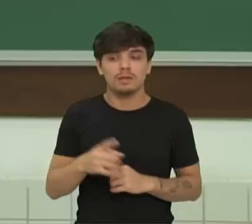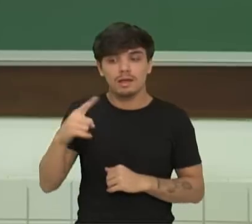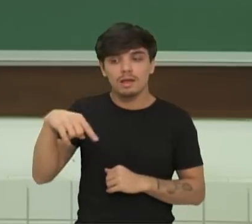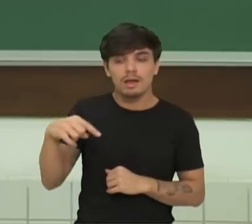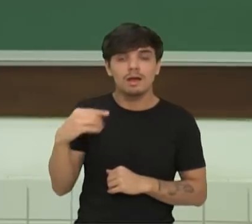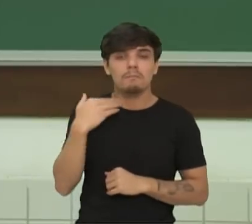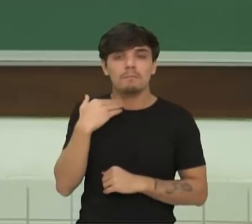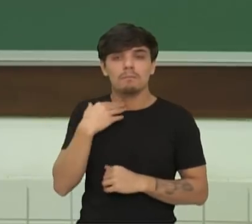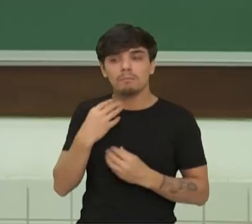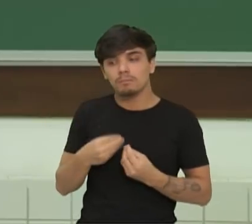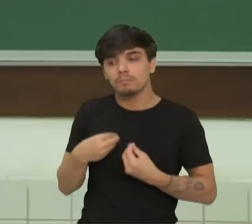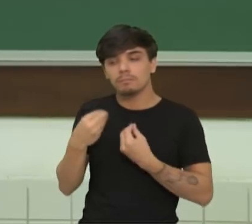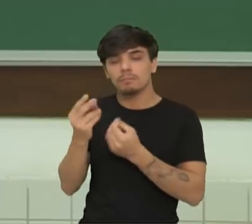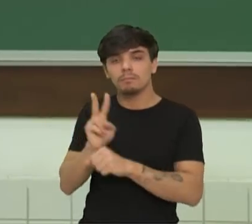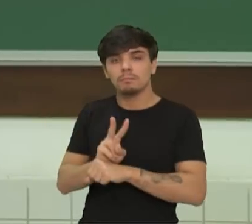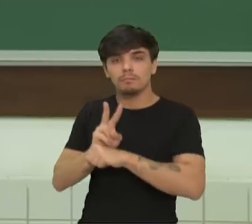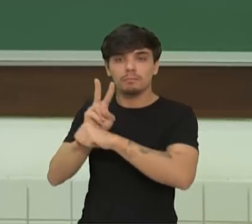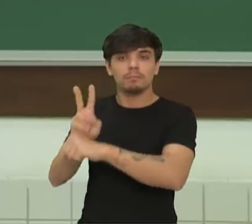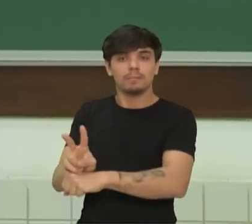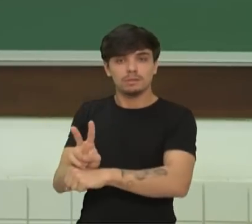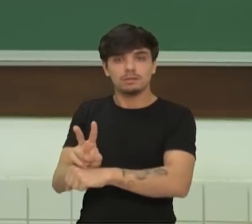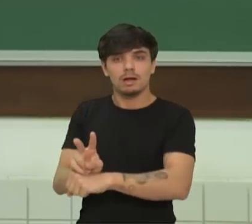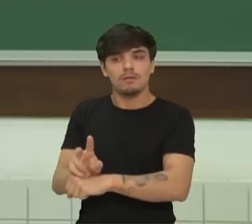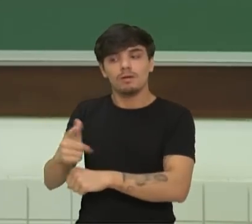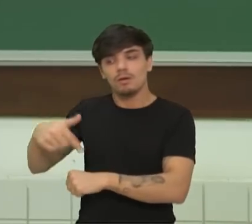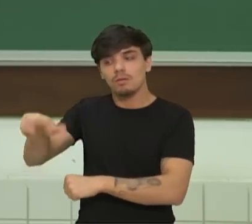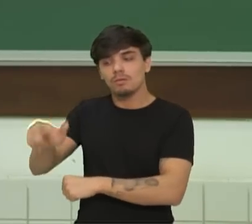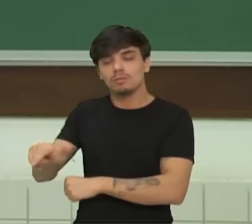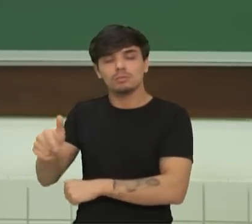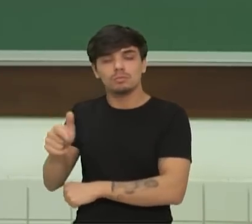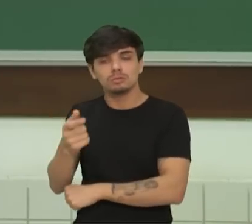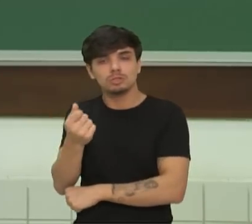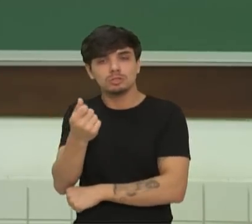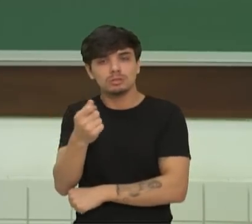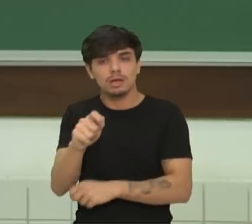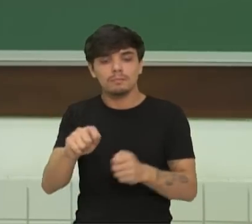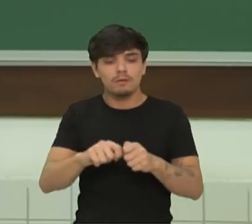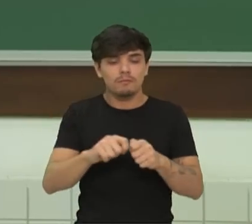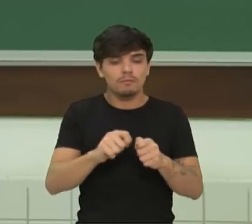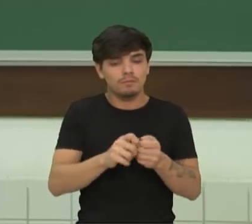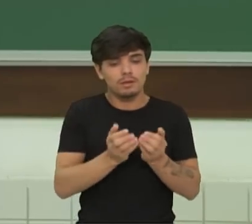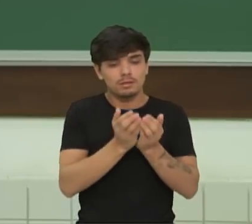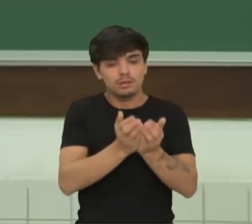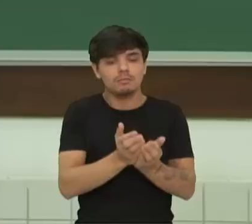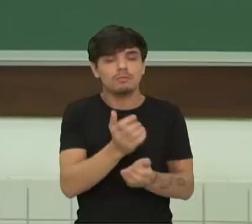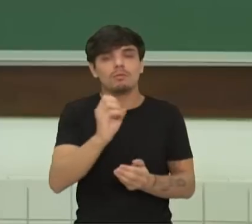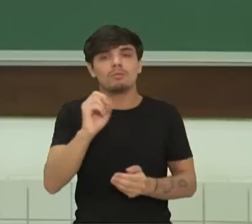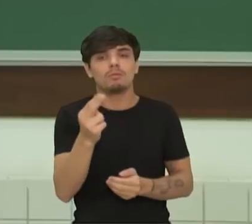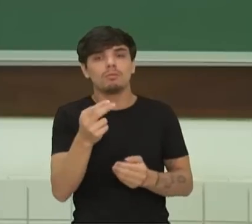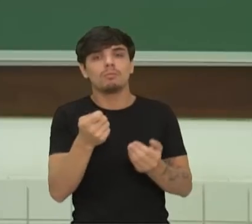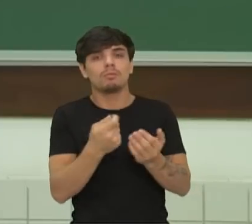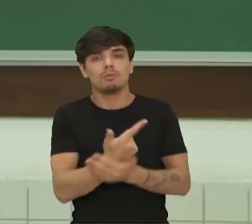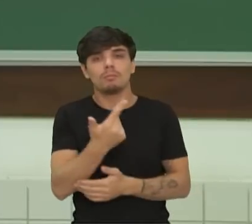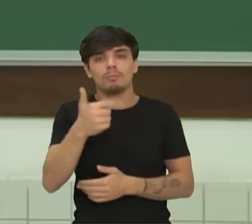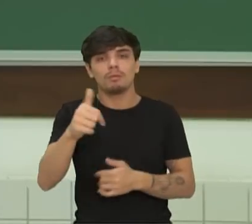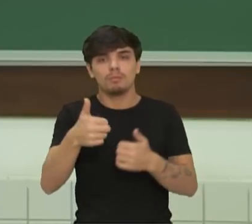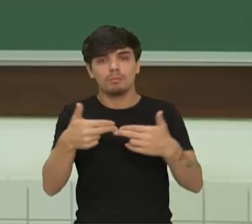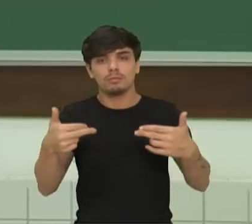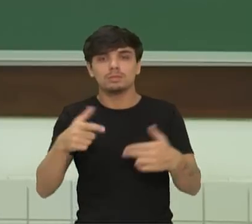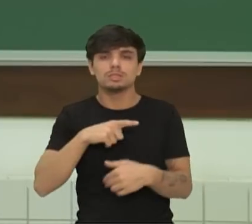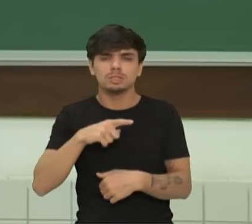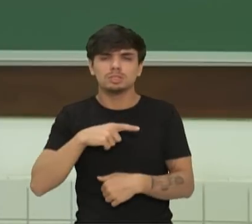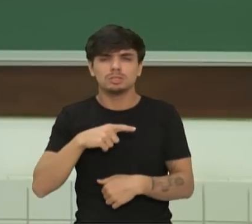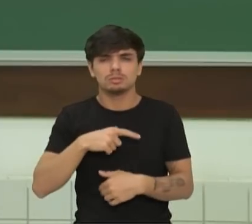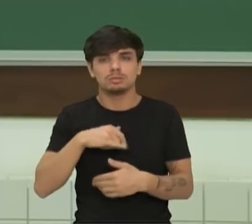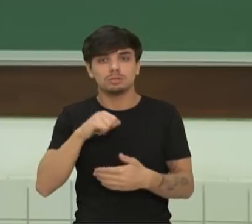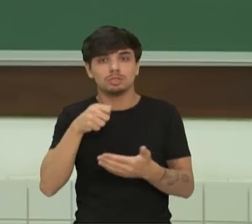um outro monarca, que não tinha tanto dinheiro, precisava fazer um navio, precisava comprar um outro produto. Claro, um jurinho